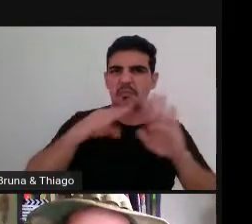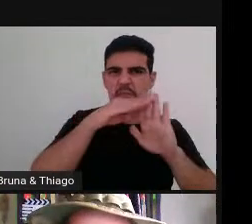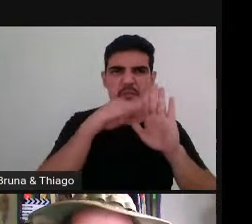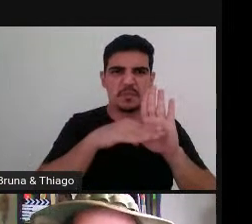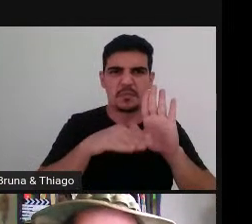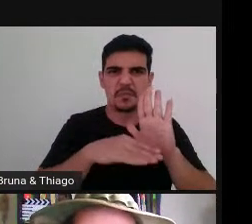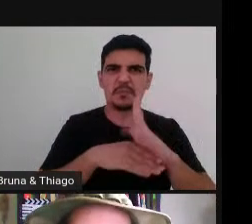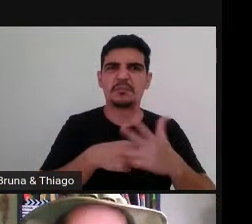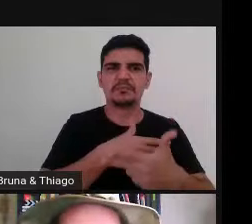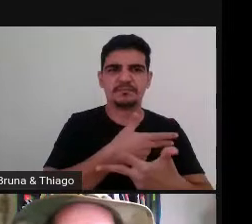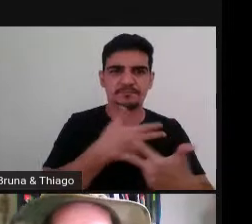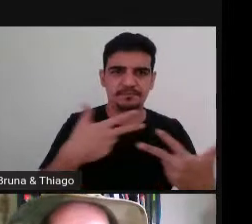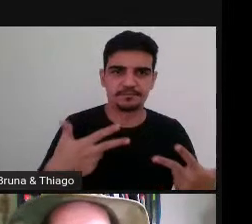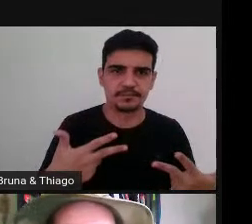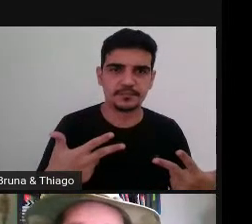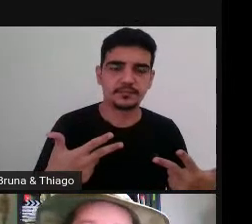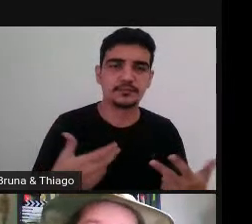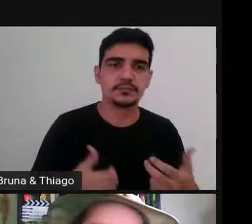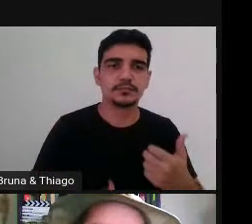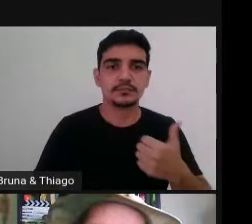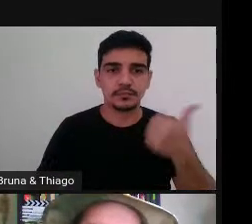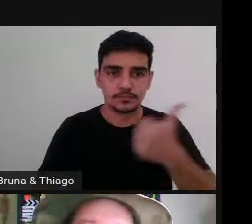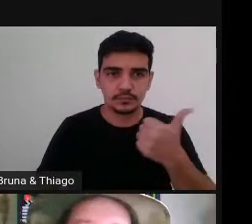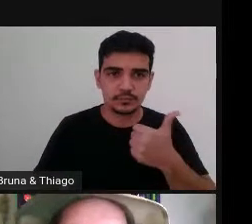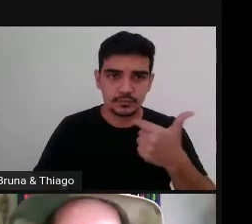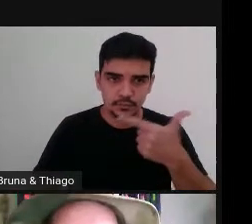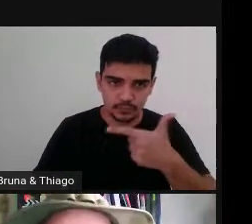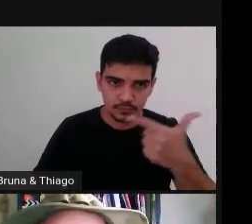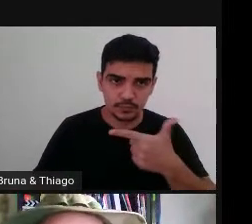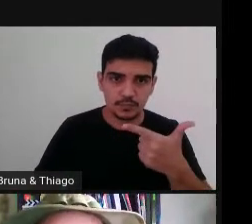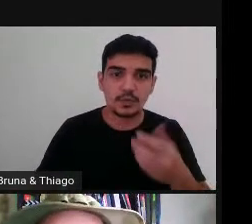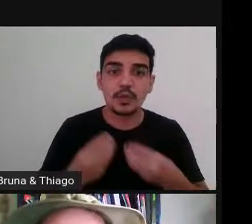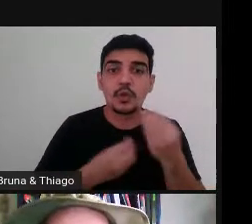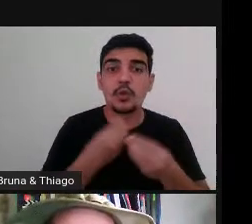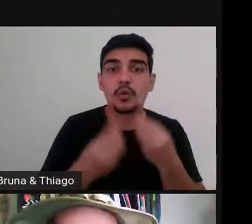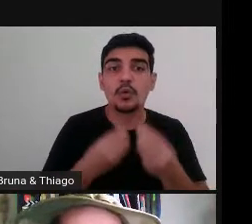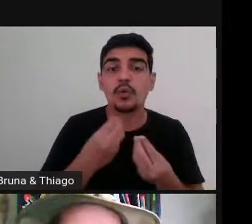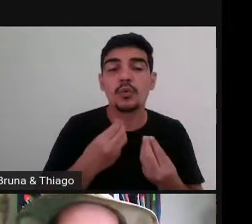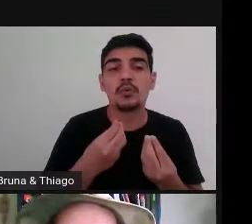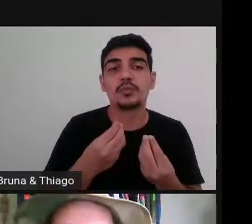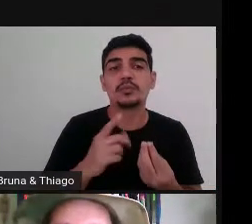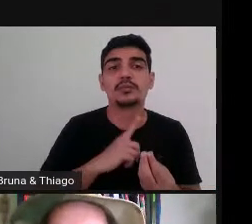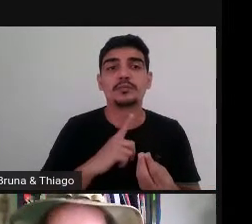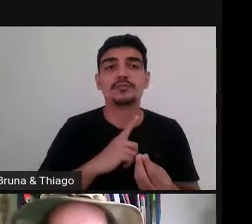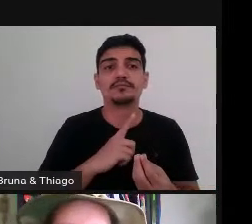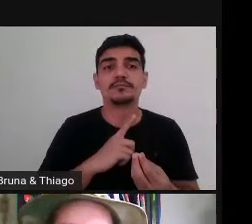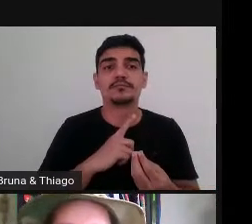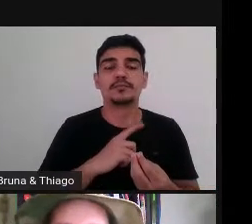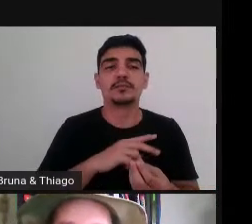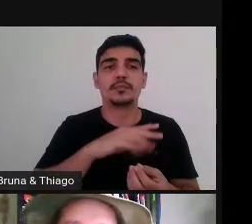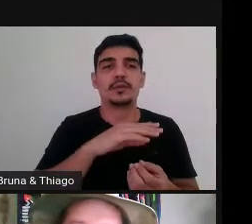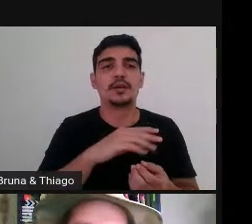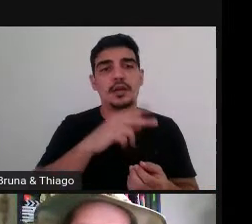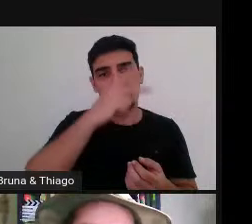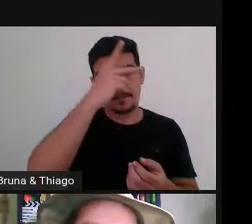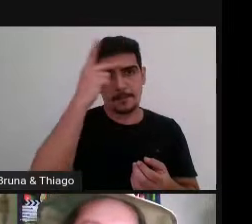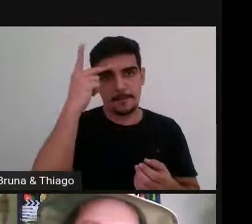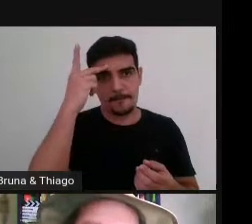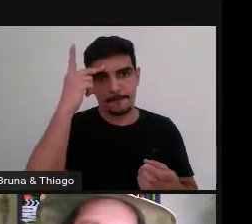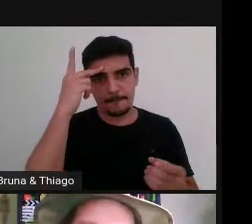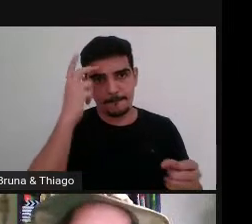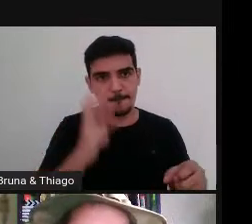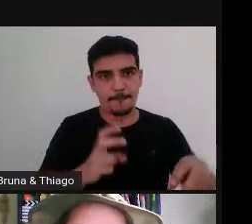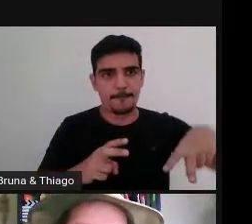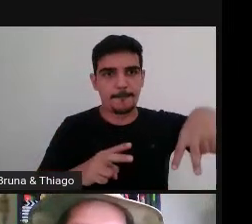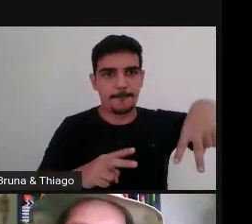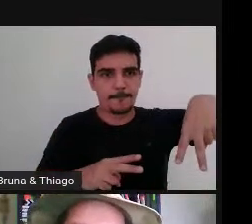varia bastante. E o segundo, que é quando acontece acidente com seres humanos, que é para se defender. Então, um acidente